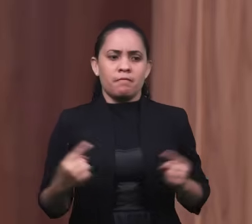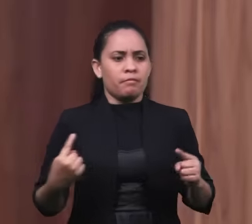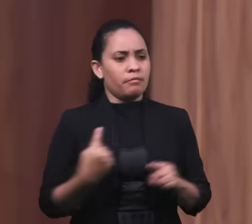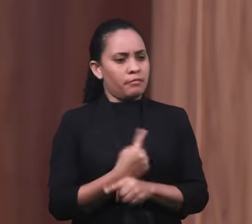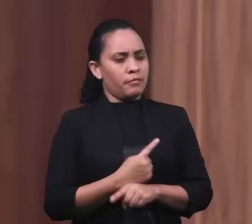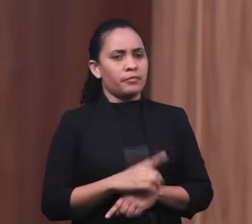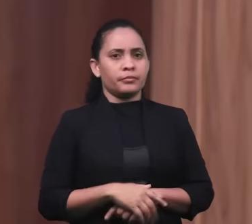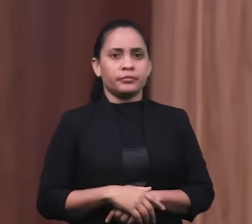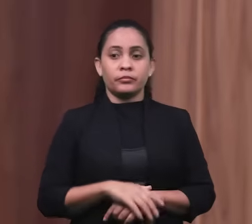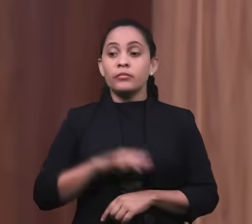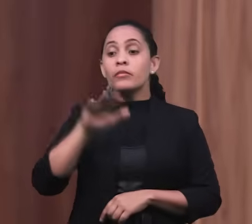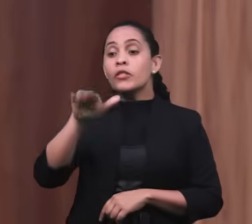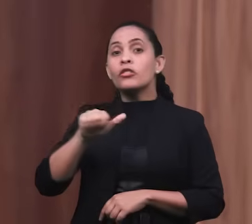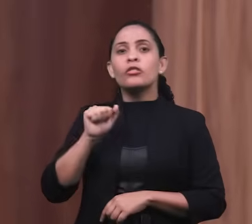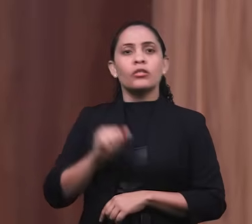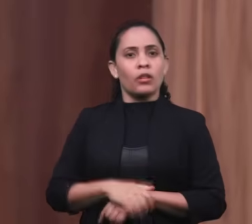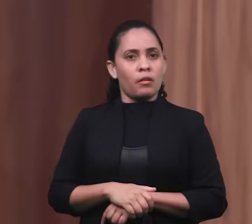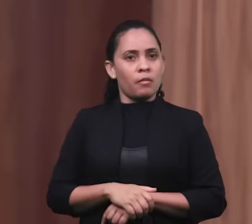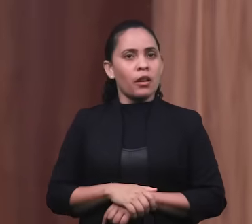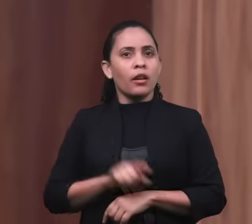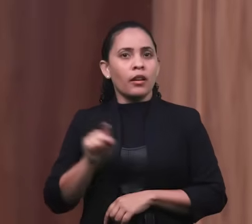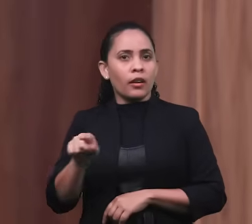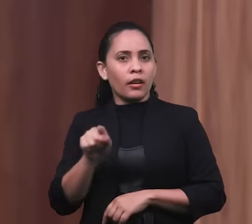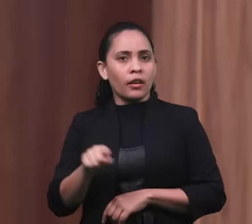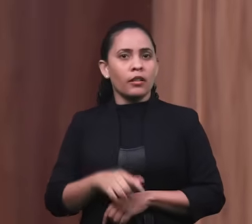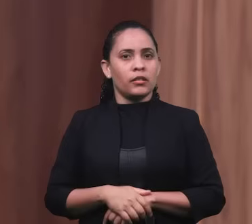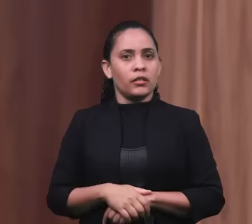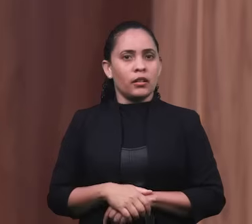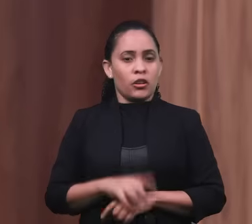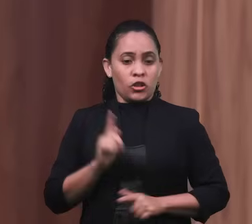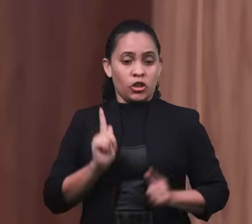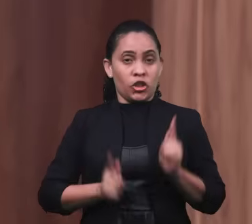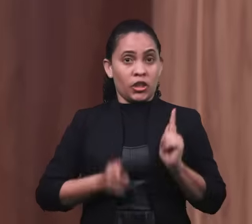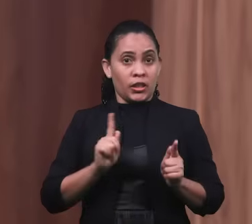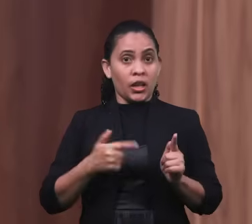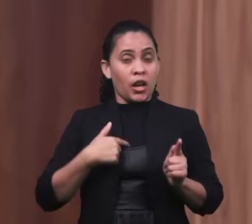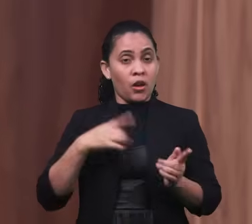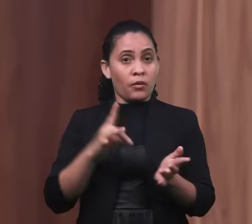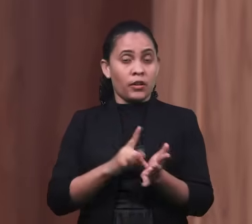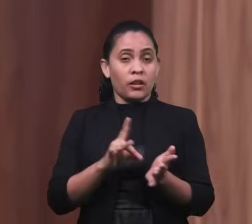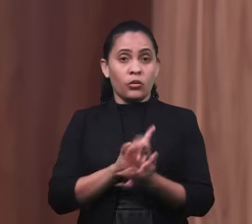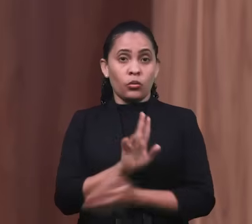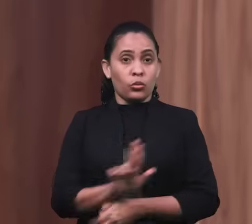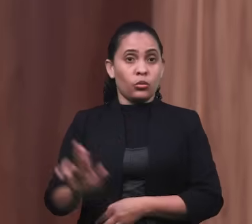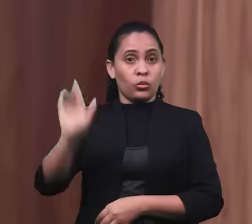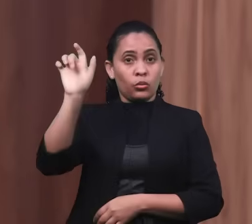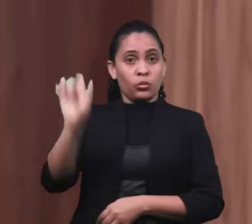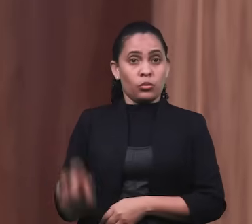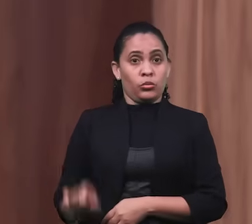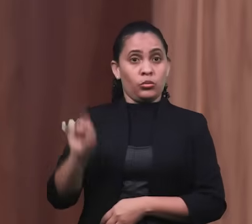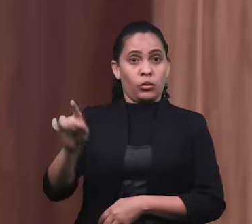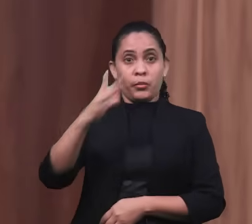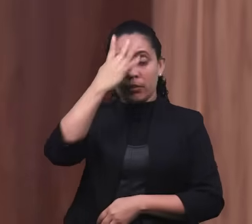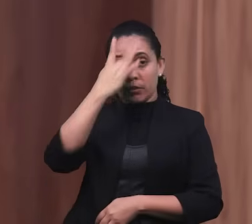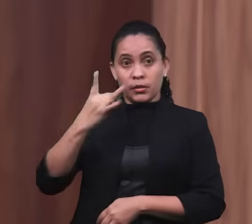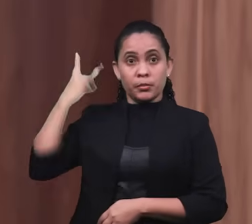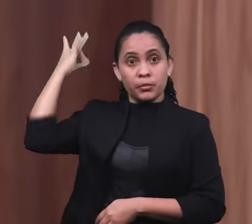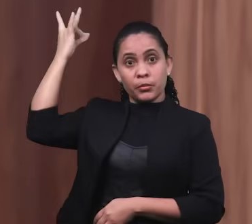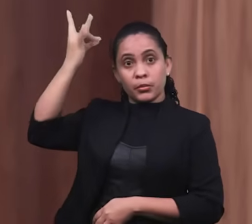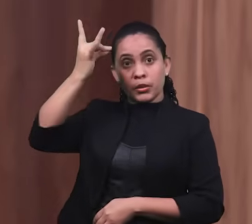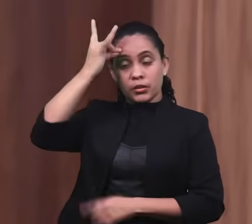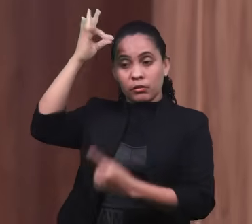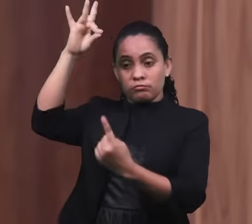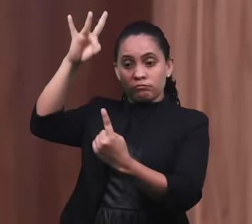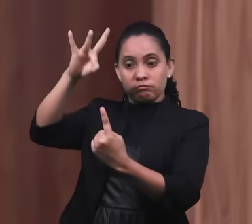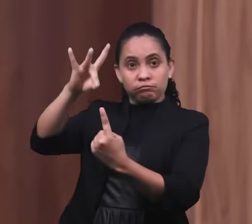né, que chama ele de Jerubaal. Jerubaal é Gideão mesmo. Então o Espírito do Senhor reveste